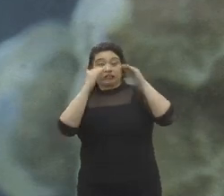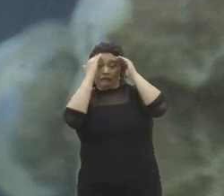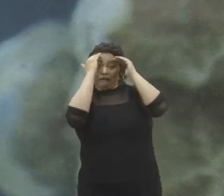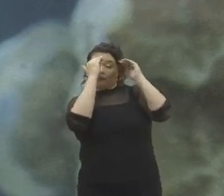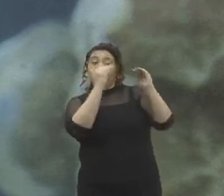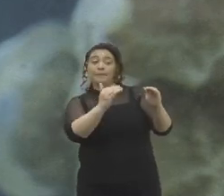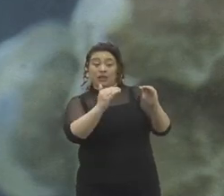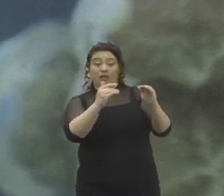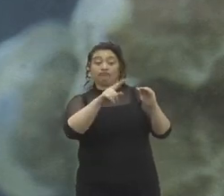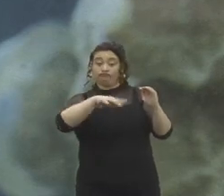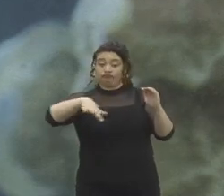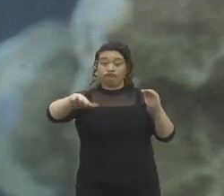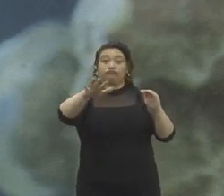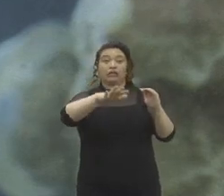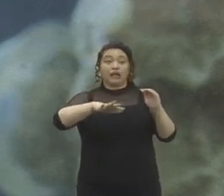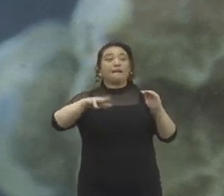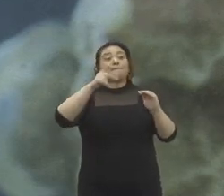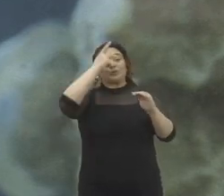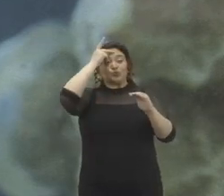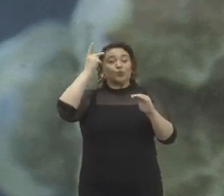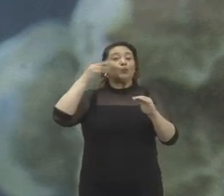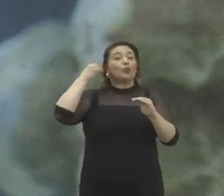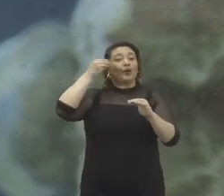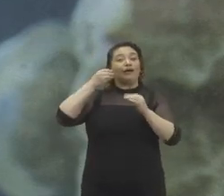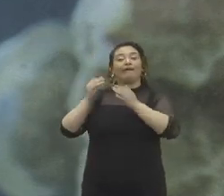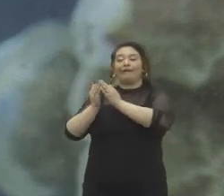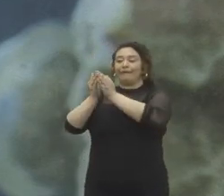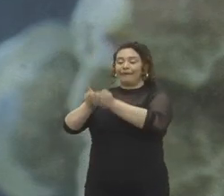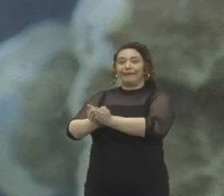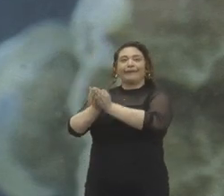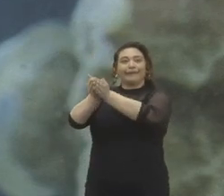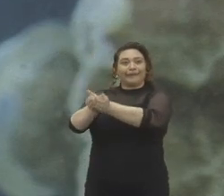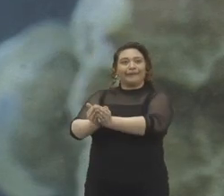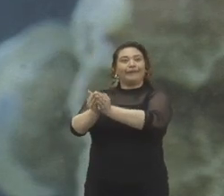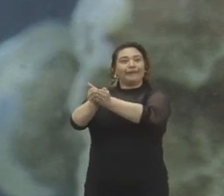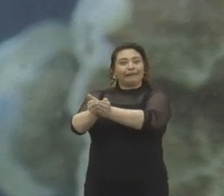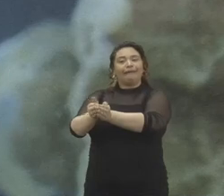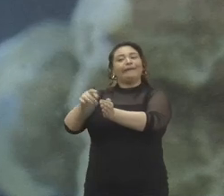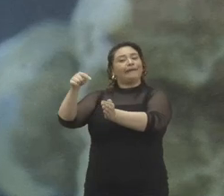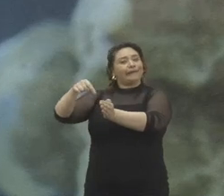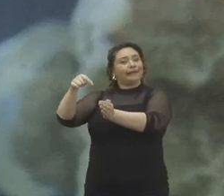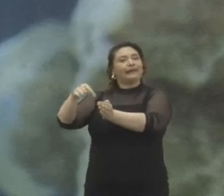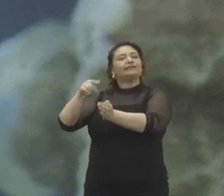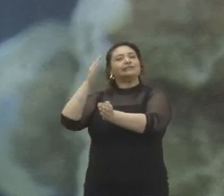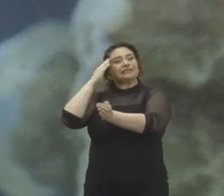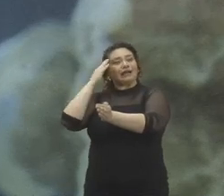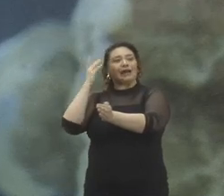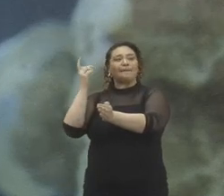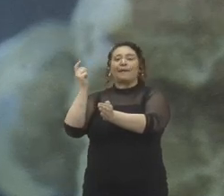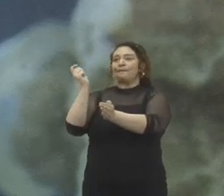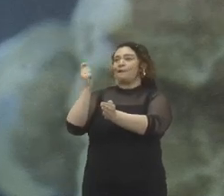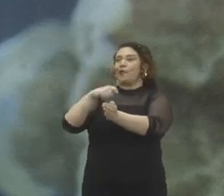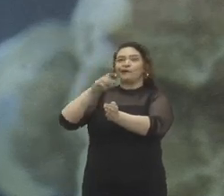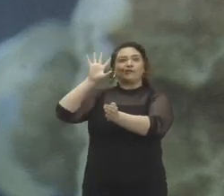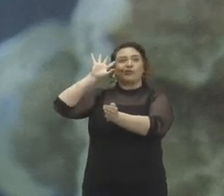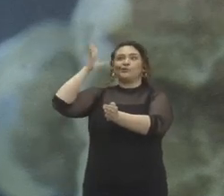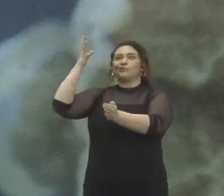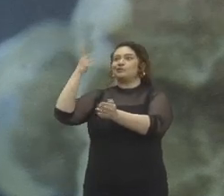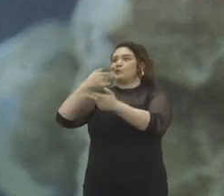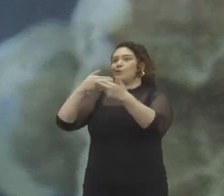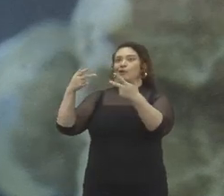E quem navega sabe que tá sujeito a intemperes e